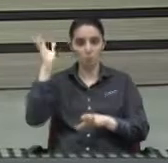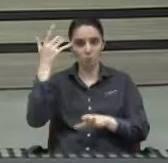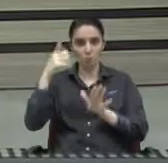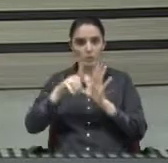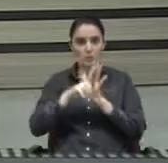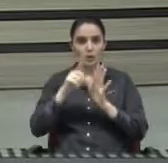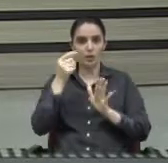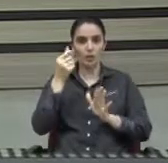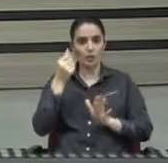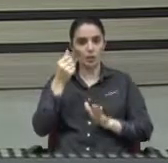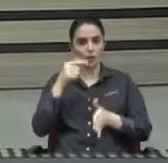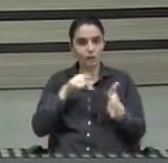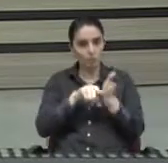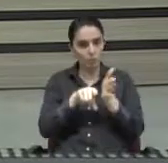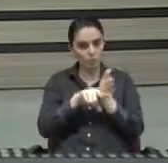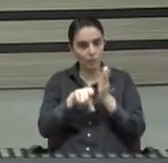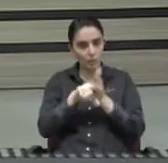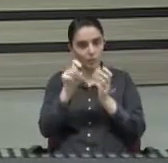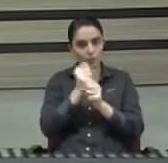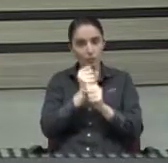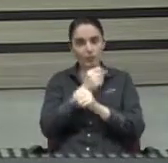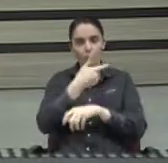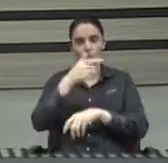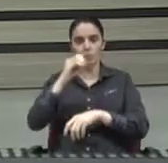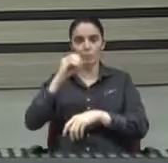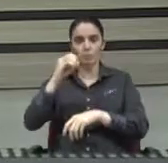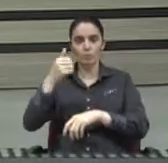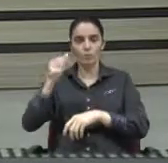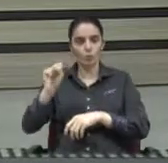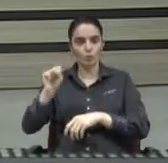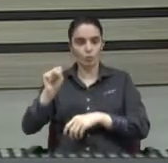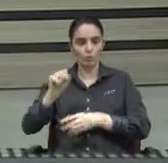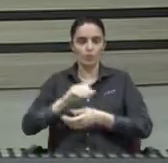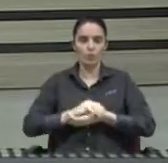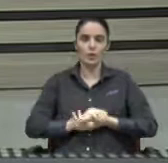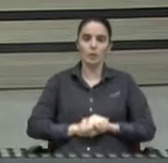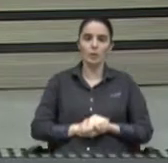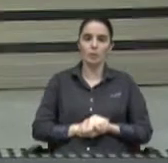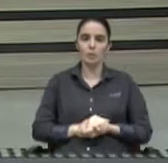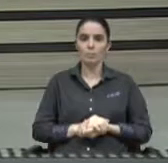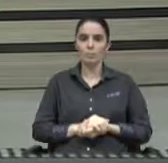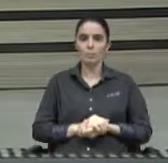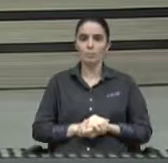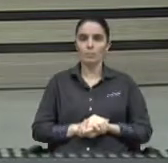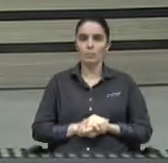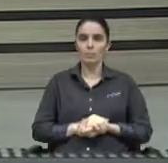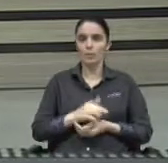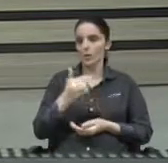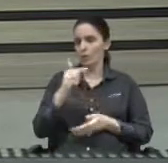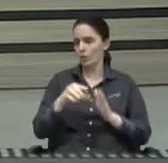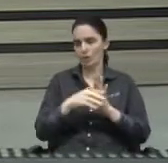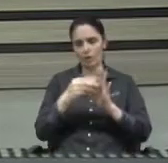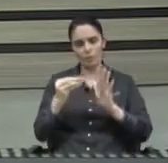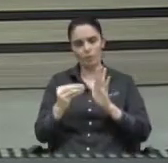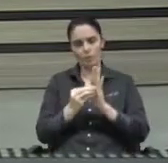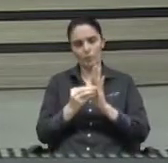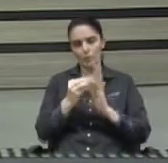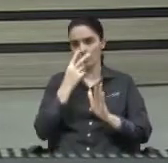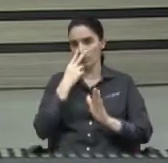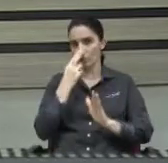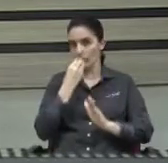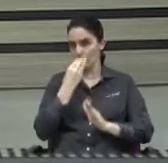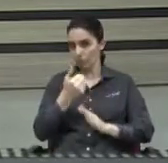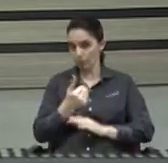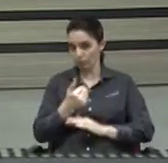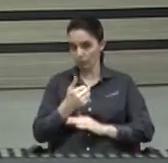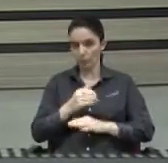lei orçamentária de 2018 e da outras providências. O projeto não contém emendas e o parecer é